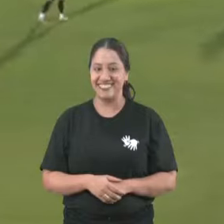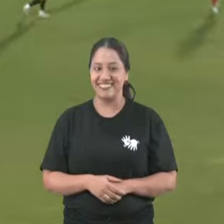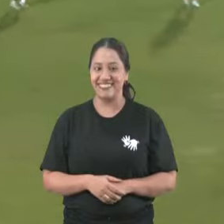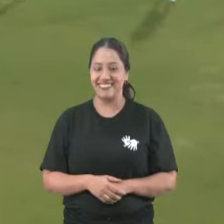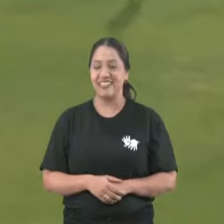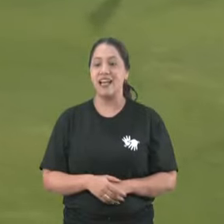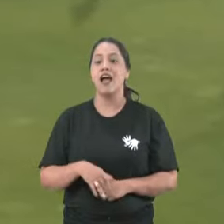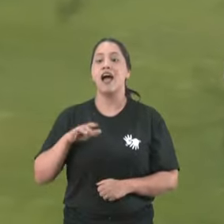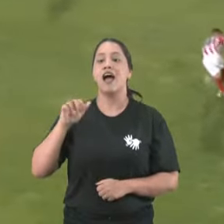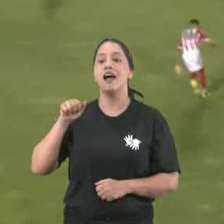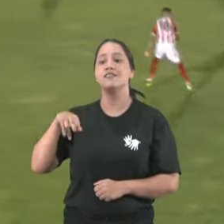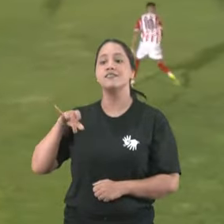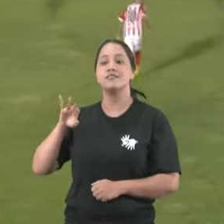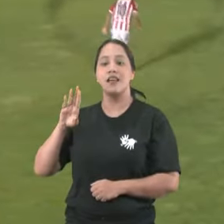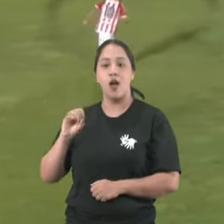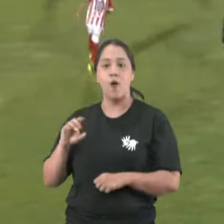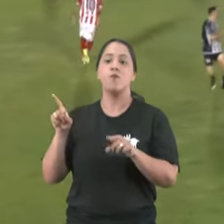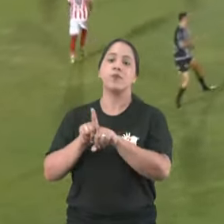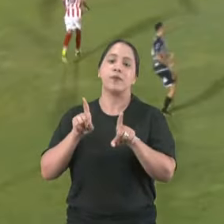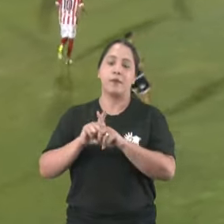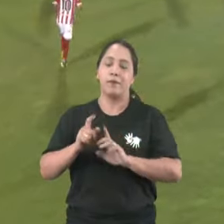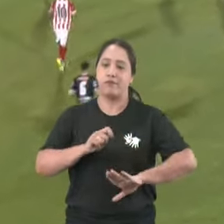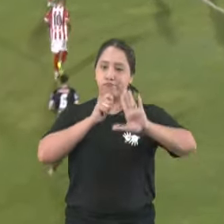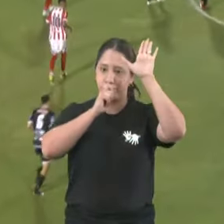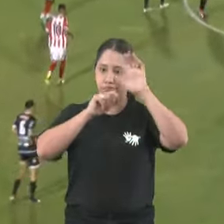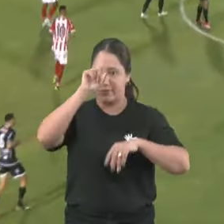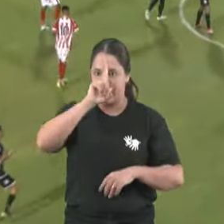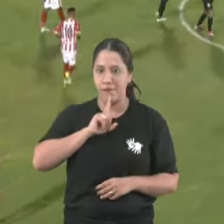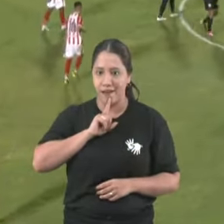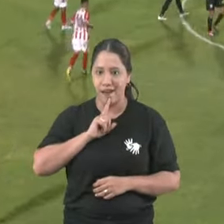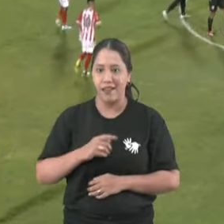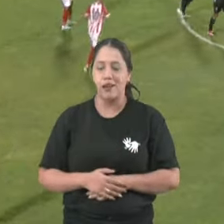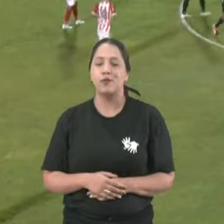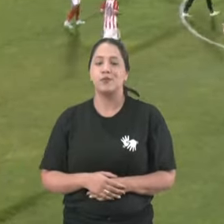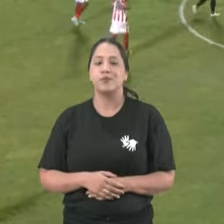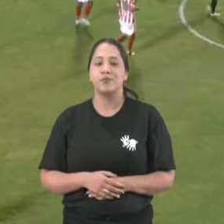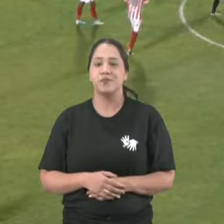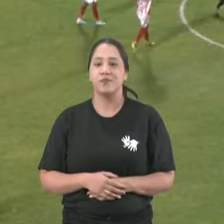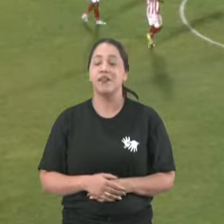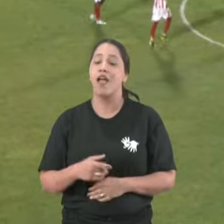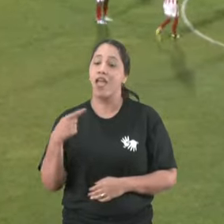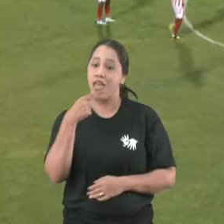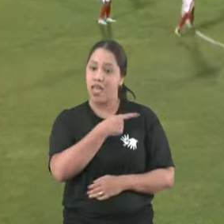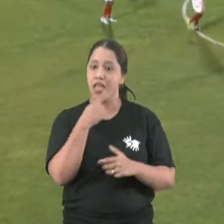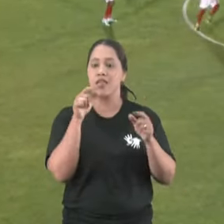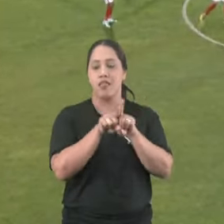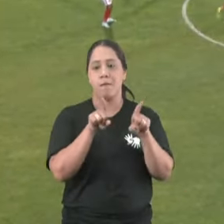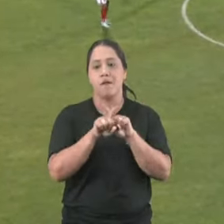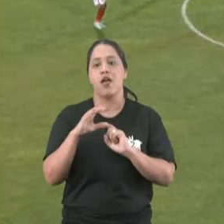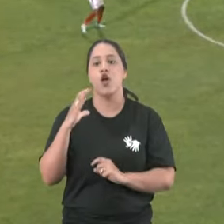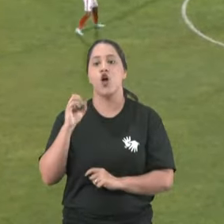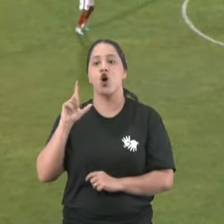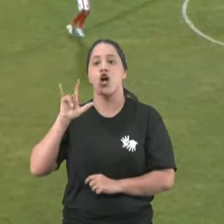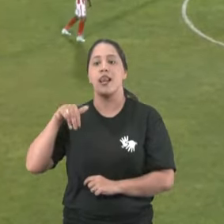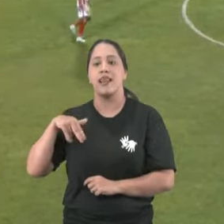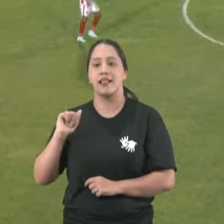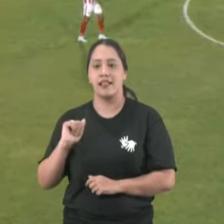que o Anselmo também tomou o cartão amarelo. Ele e o Colina.